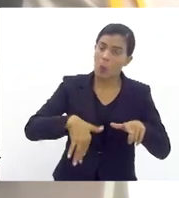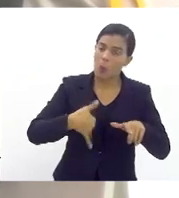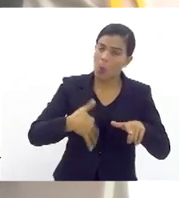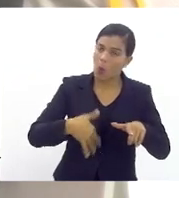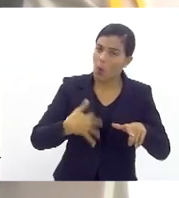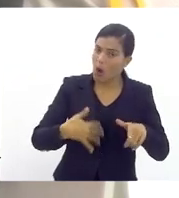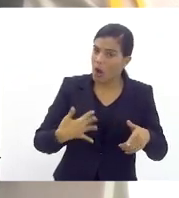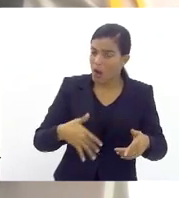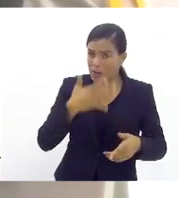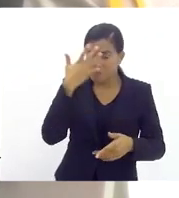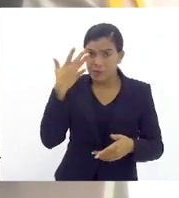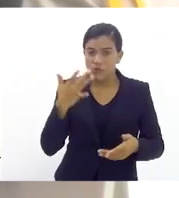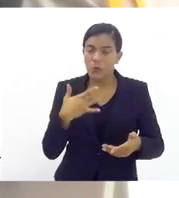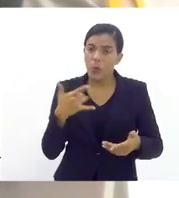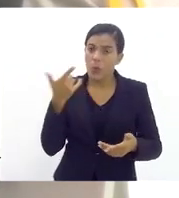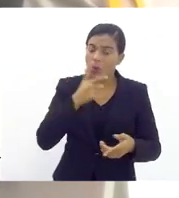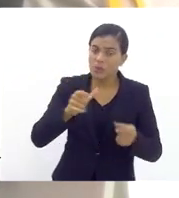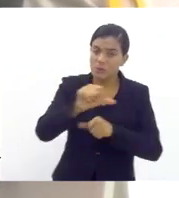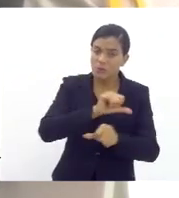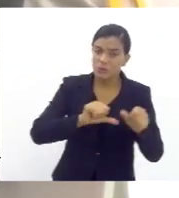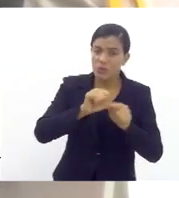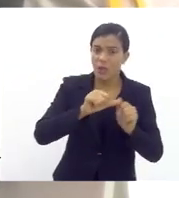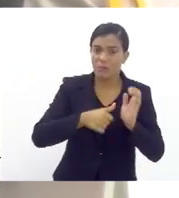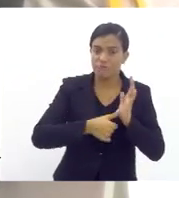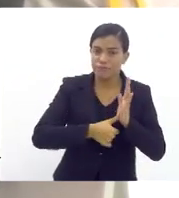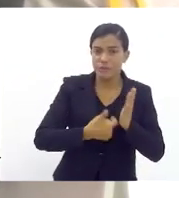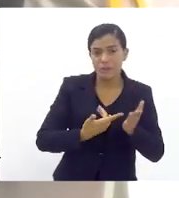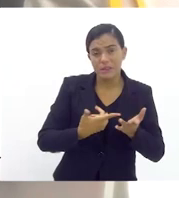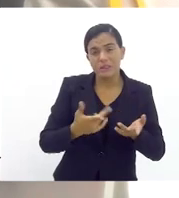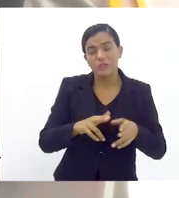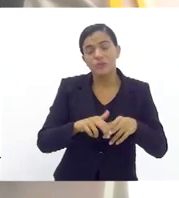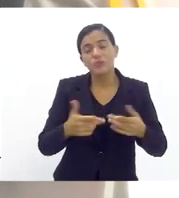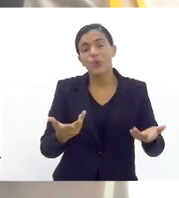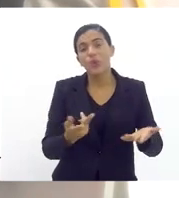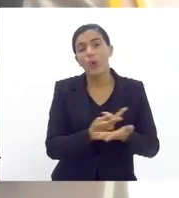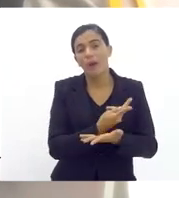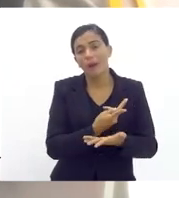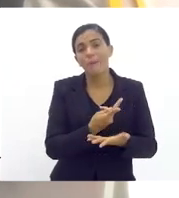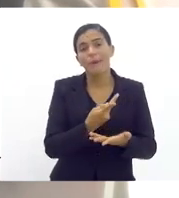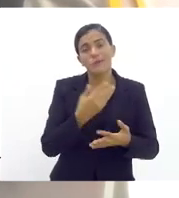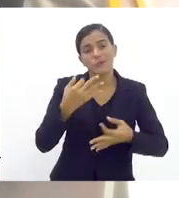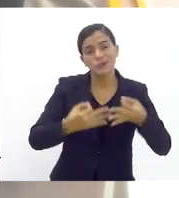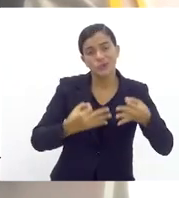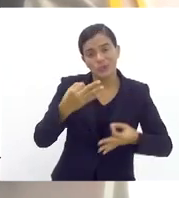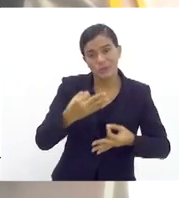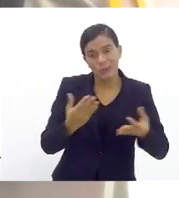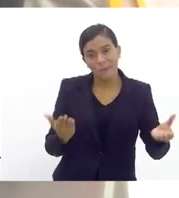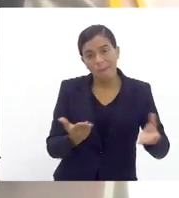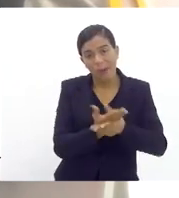as pessoas obterem a requalificação de forma extrajudicial, e isso acaba sendo feito de forma judicializada.